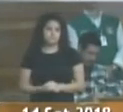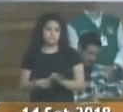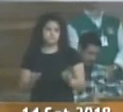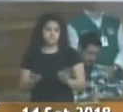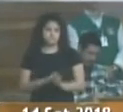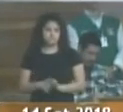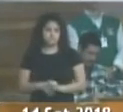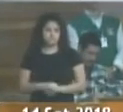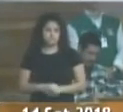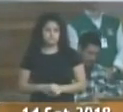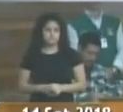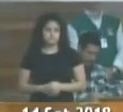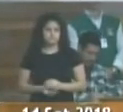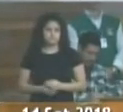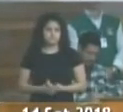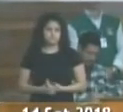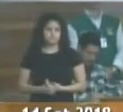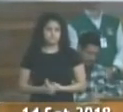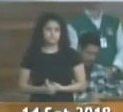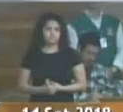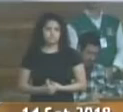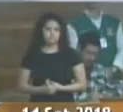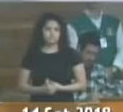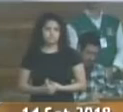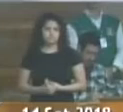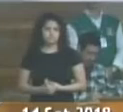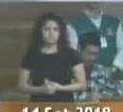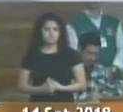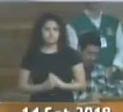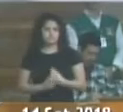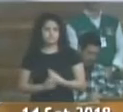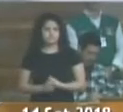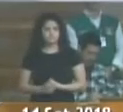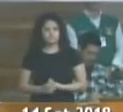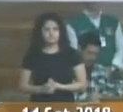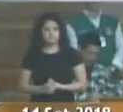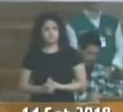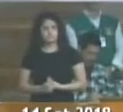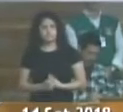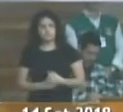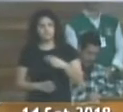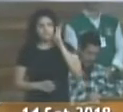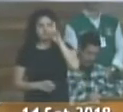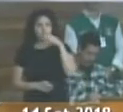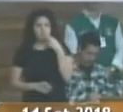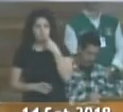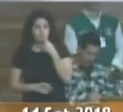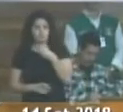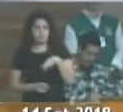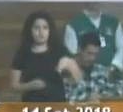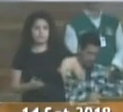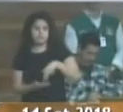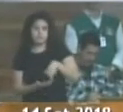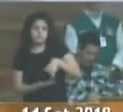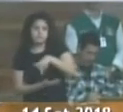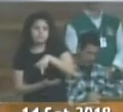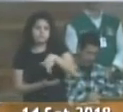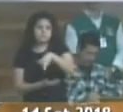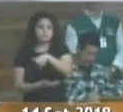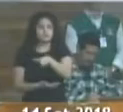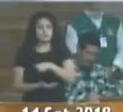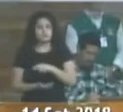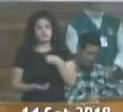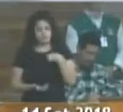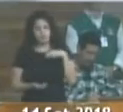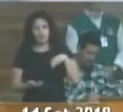uma coisa bem específica que a Regina tinha pedido para colocar, que a Bruna já tinha falado, das trilhas, né? Eu